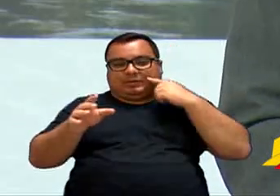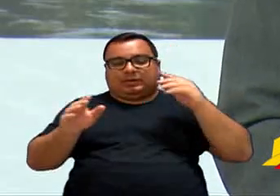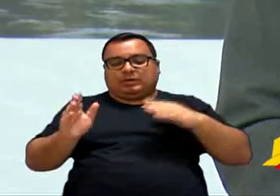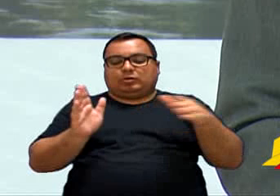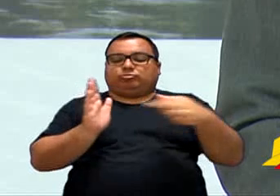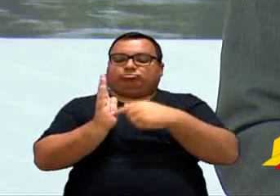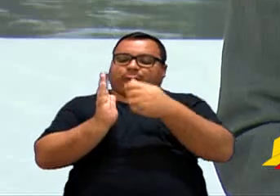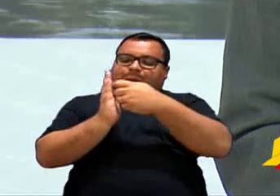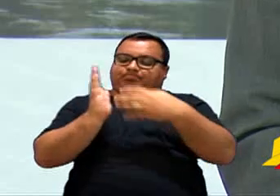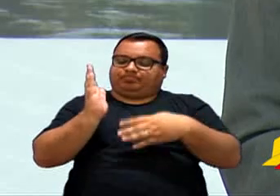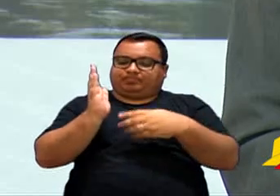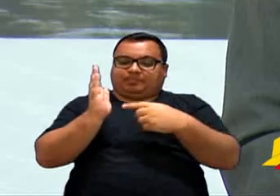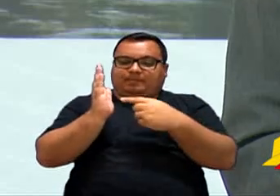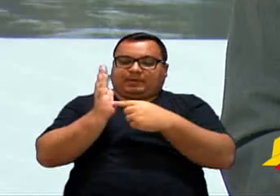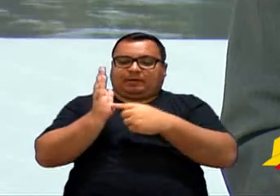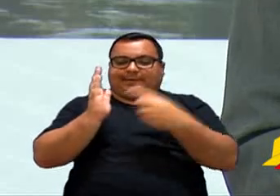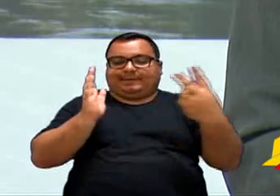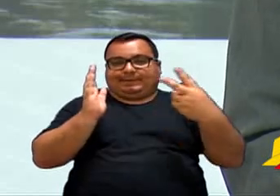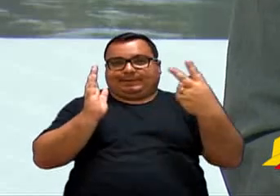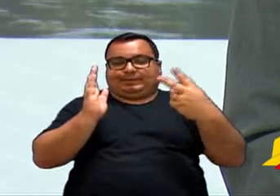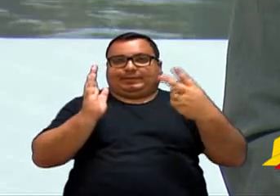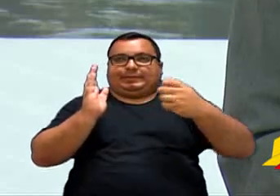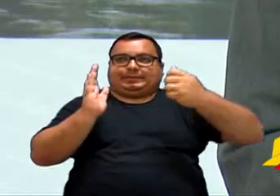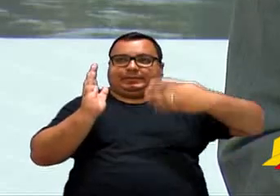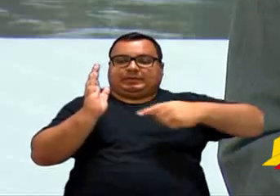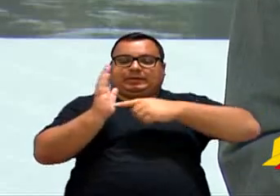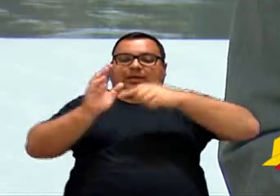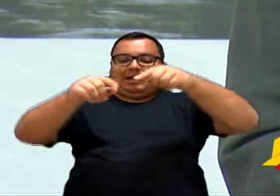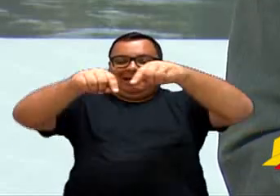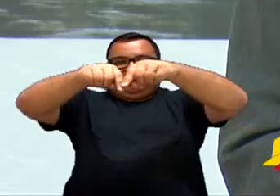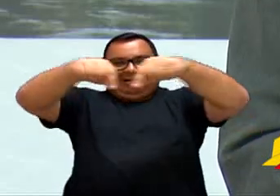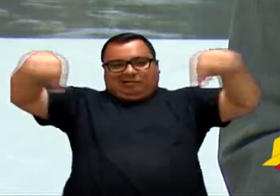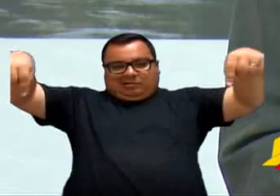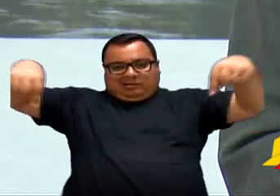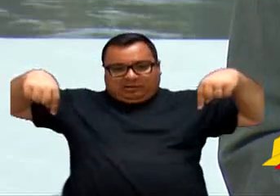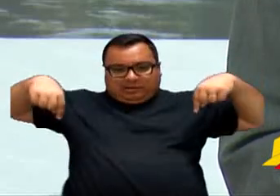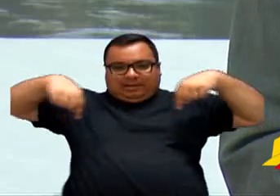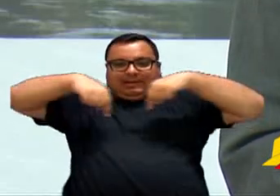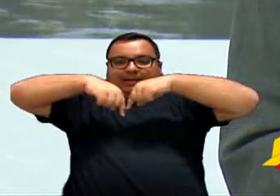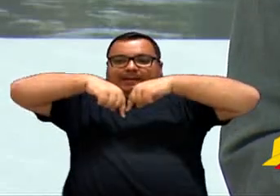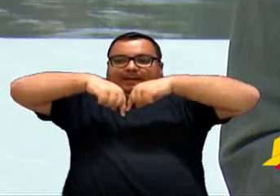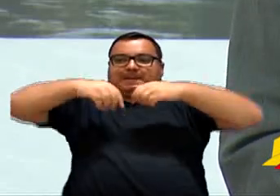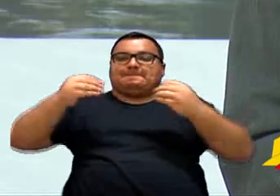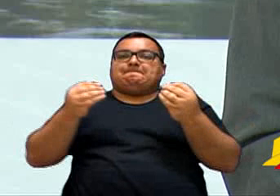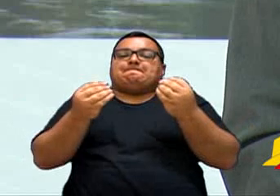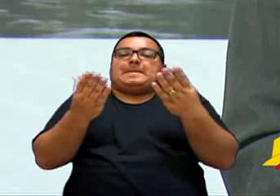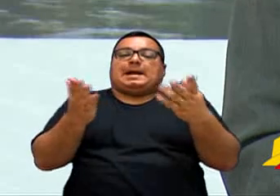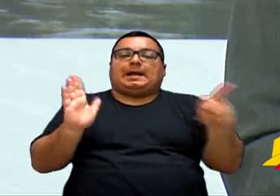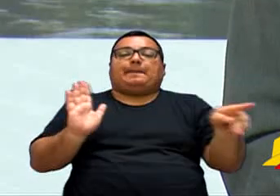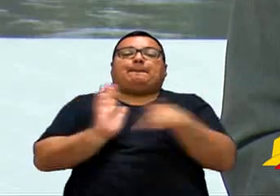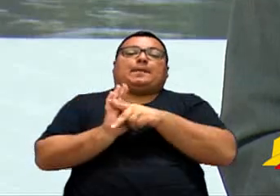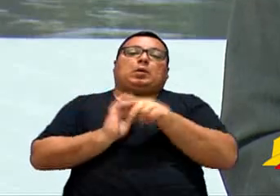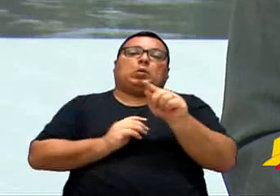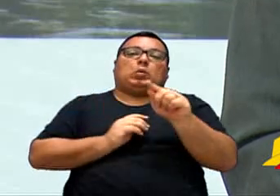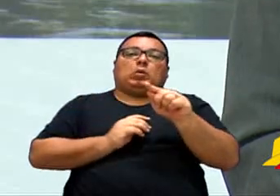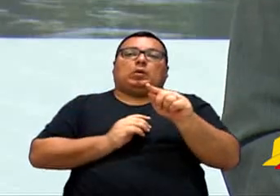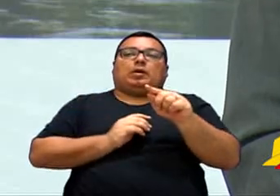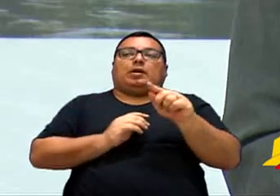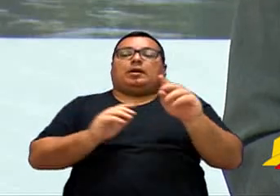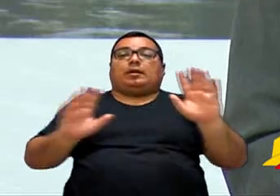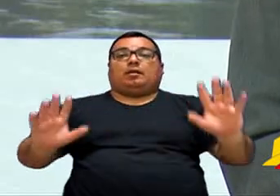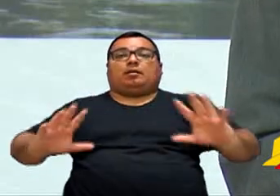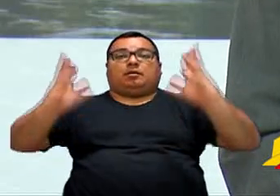seguinte forma no seu artigo 2º. A referida área será utilizada para a realização da Feira